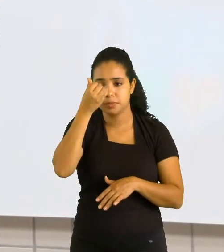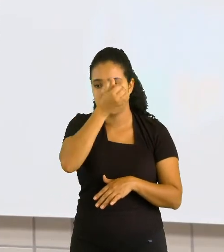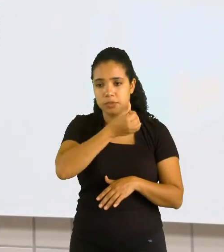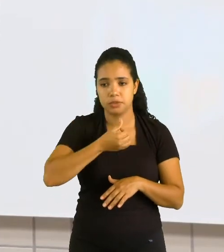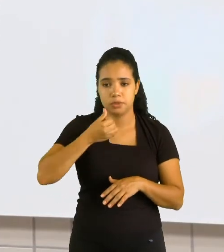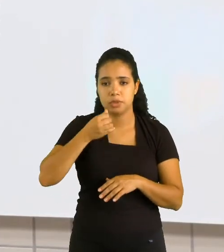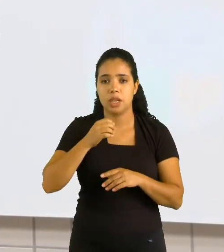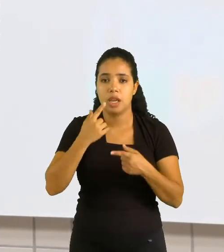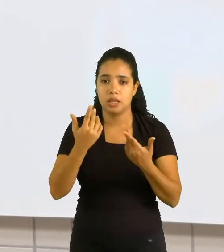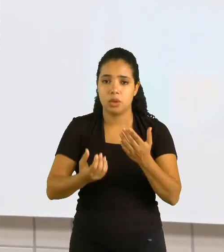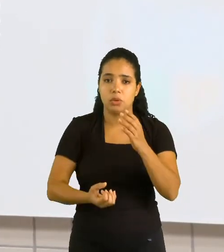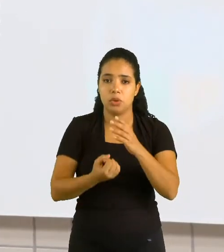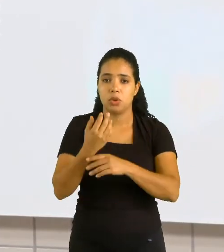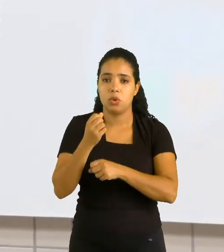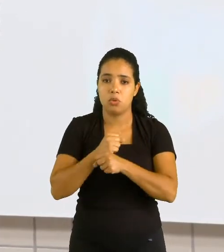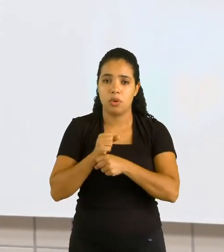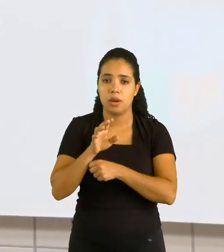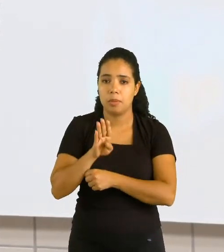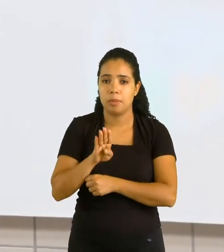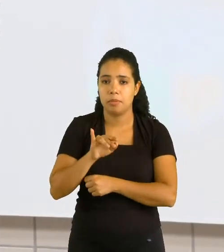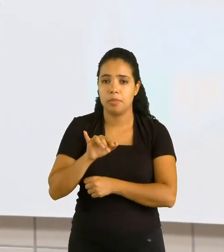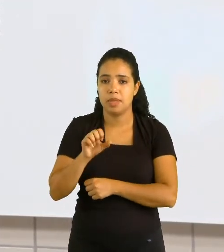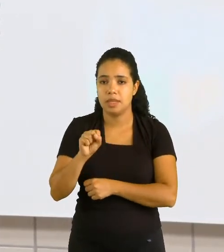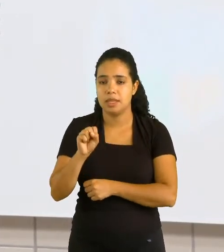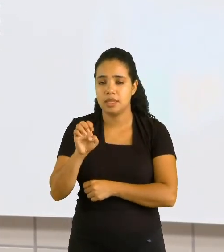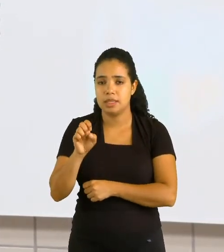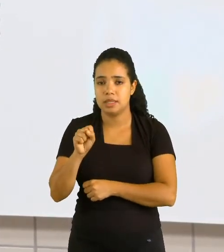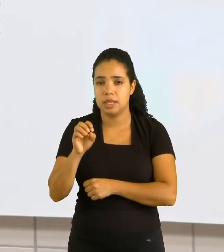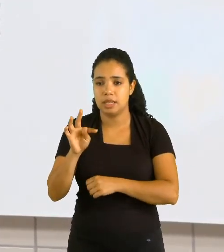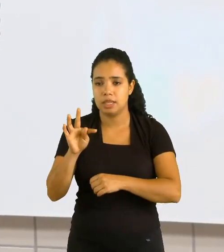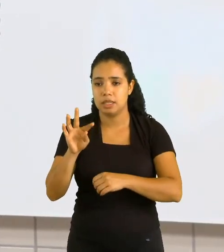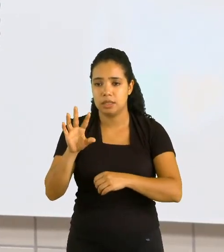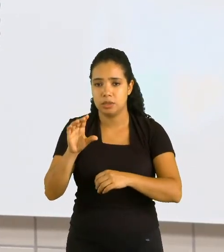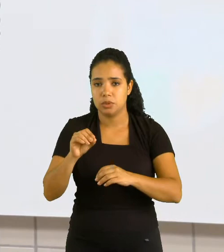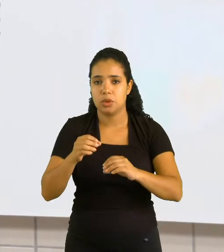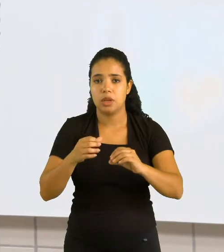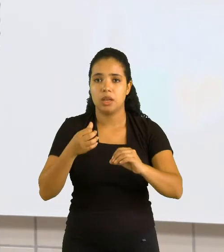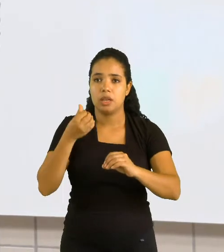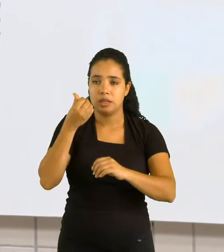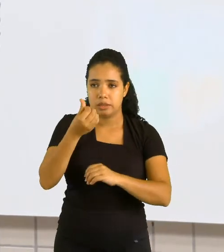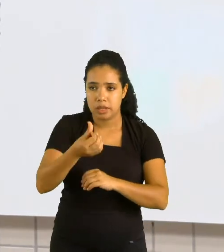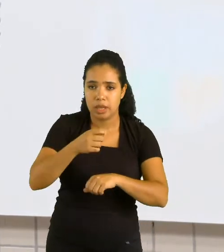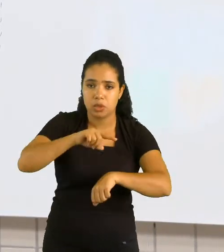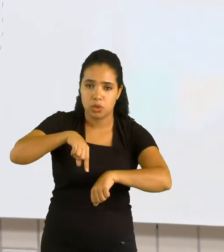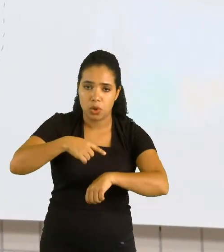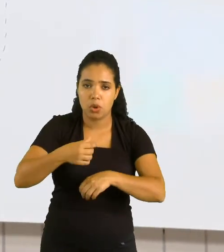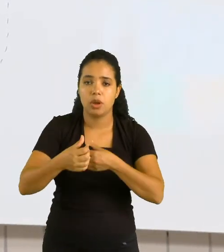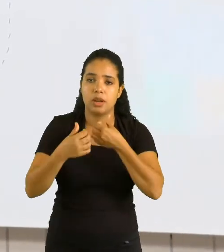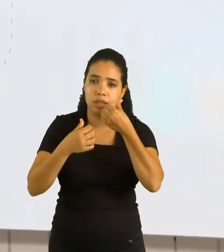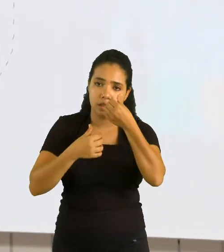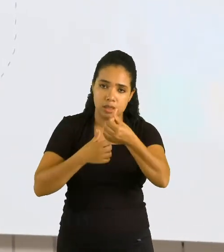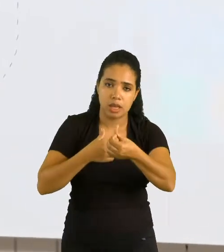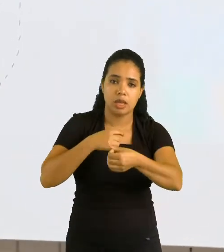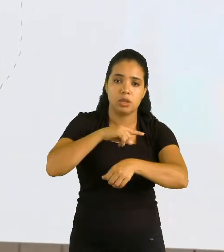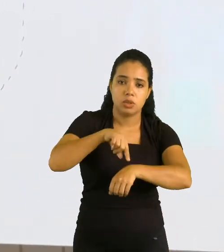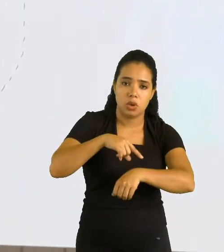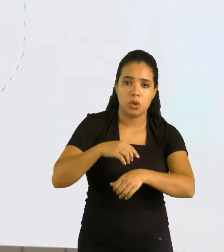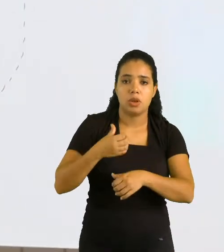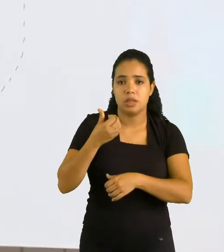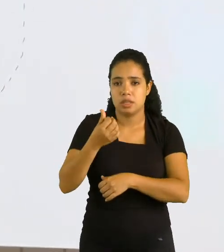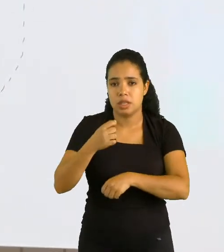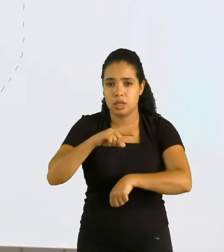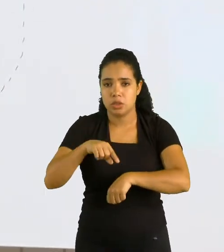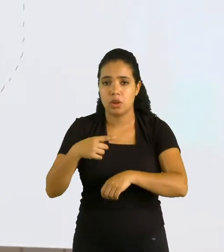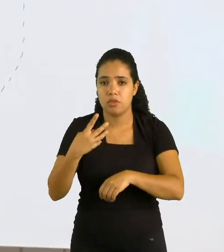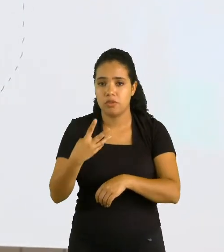ano bissexto. Então se junta 6 horas, mais 6 horas, mais 6 horas, mais 6 horas, dá 24 horas,